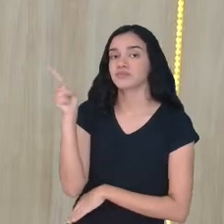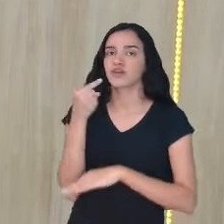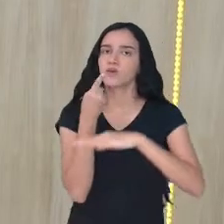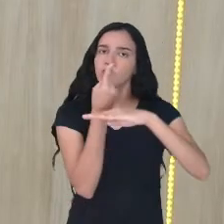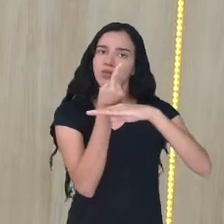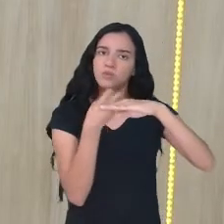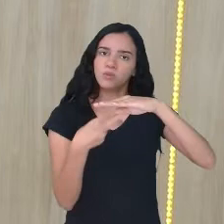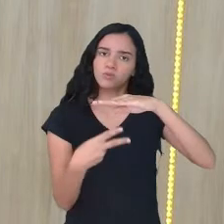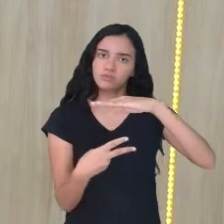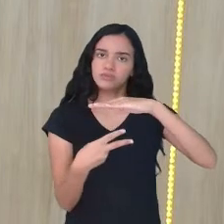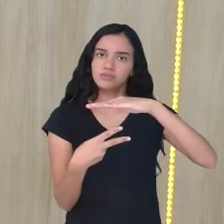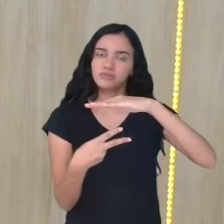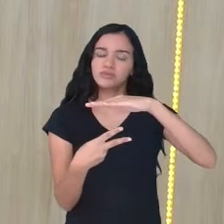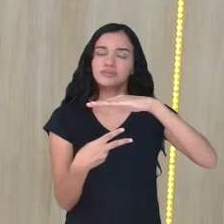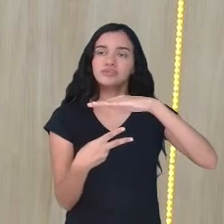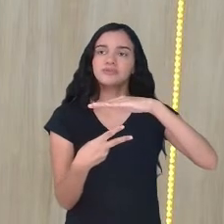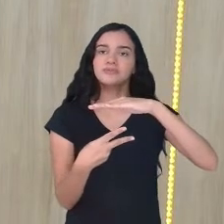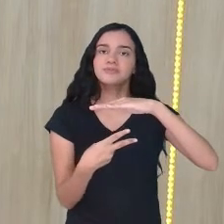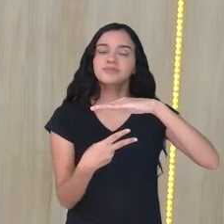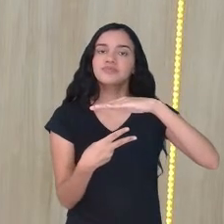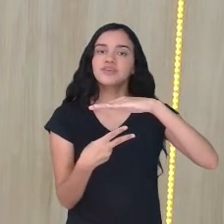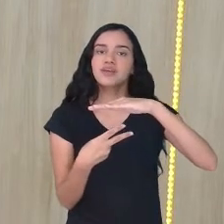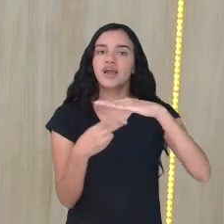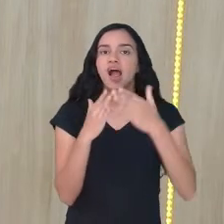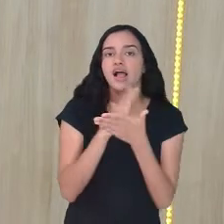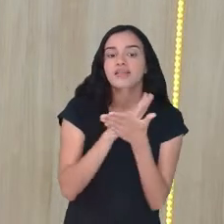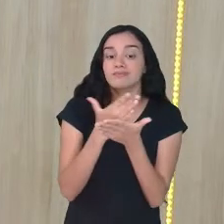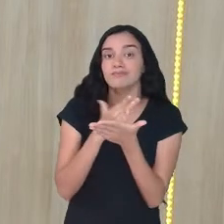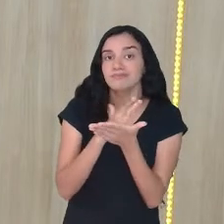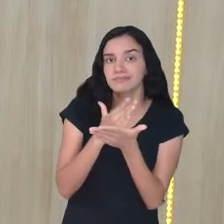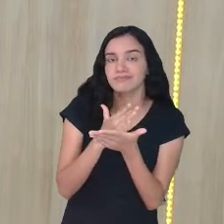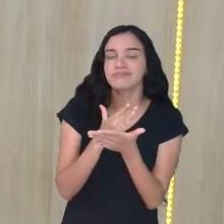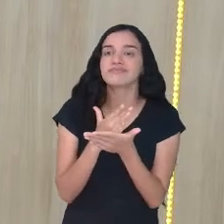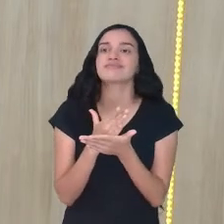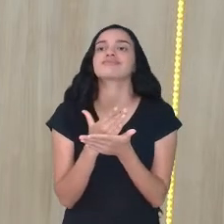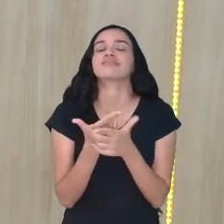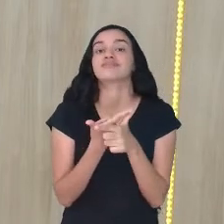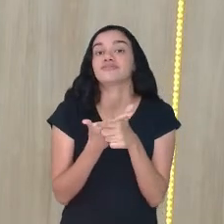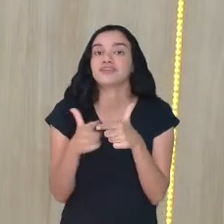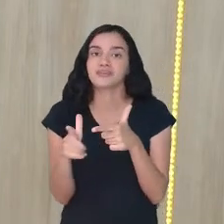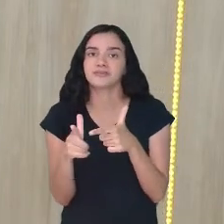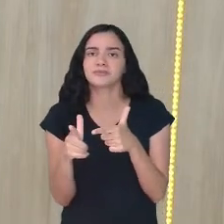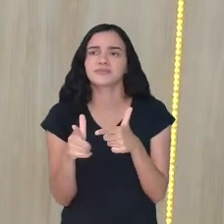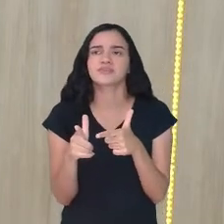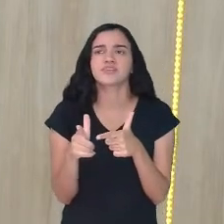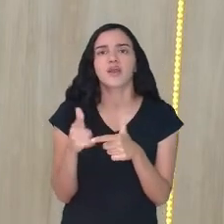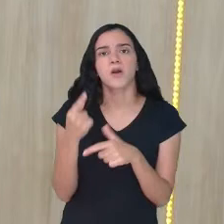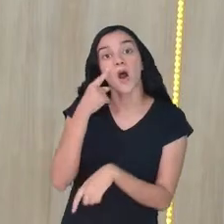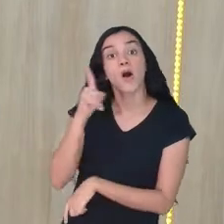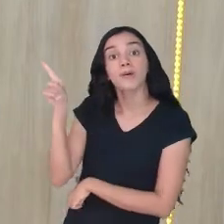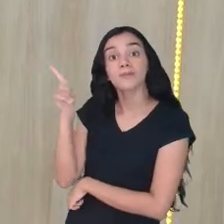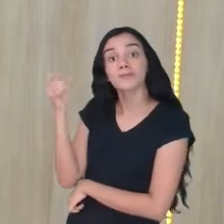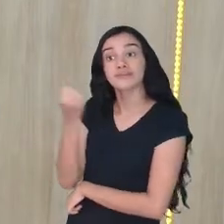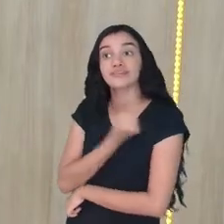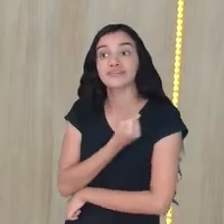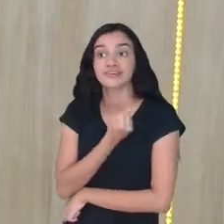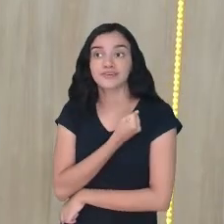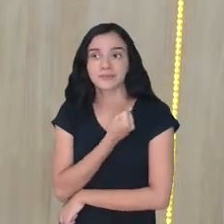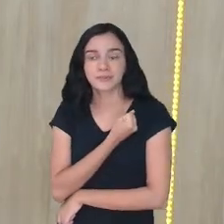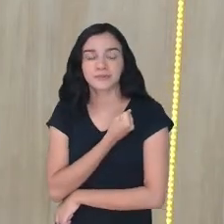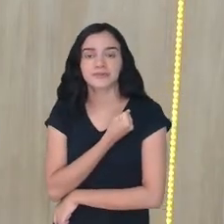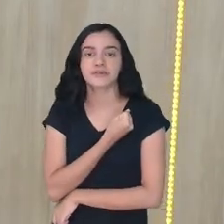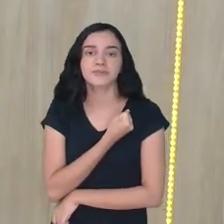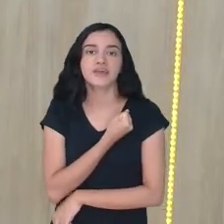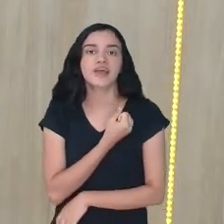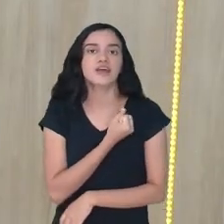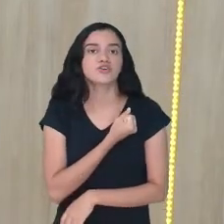por 2. Então, eu tenho 1, 2, então a divisão é por 2. Este número que está aqui